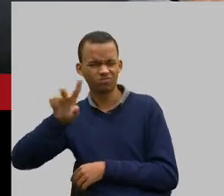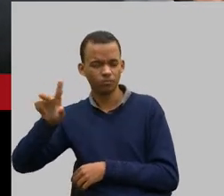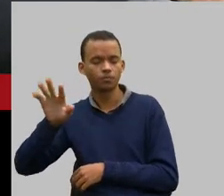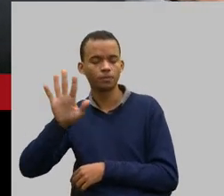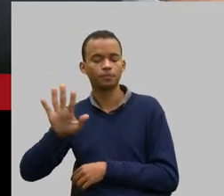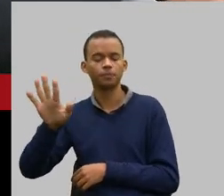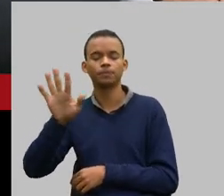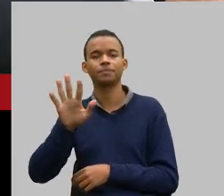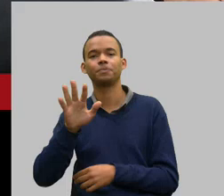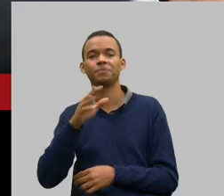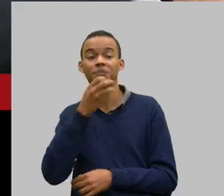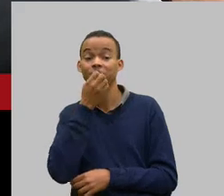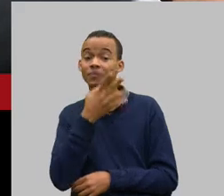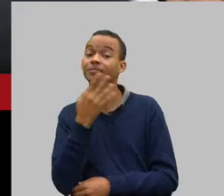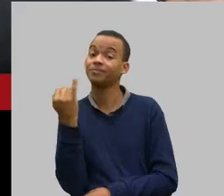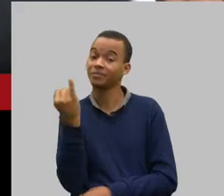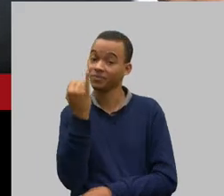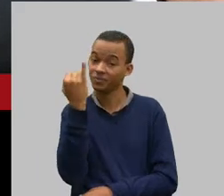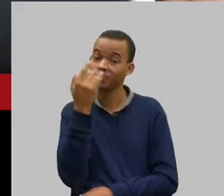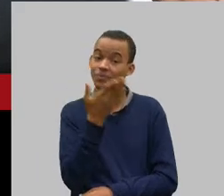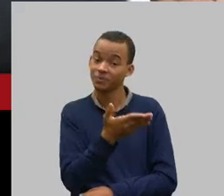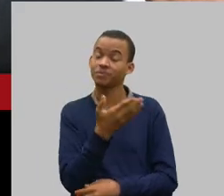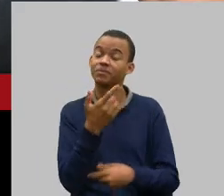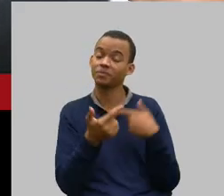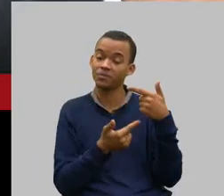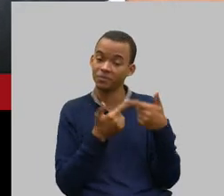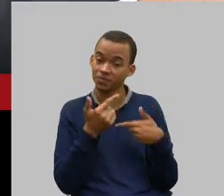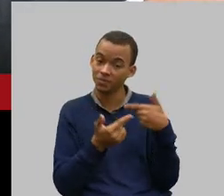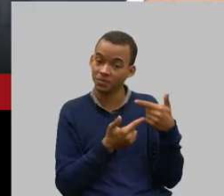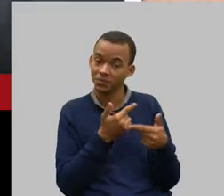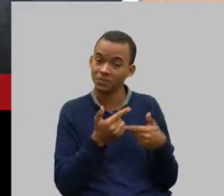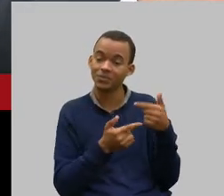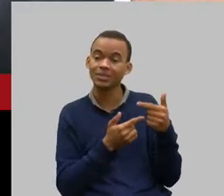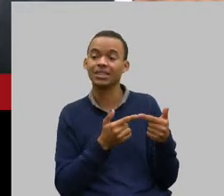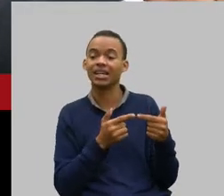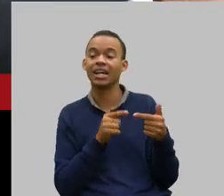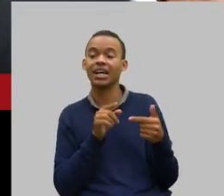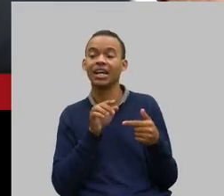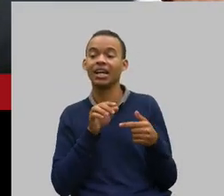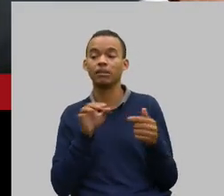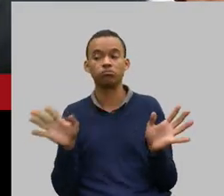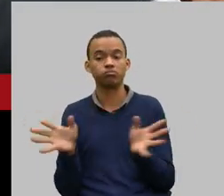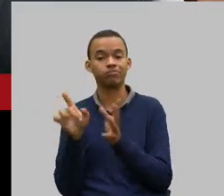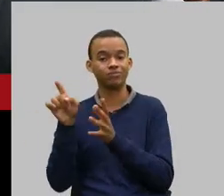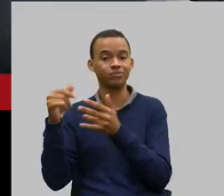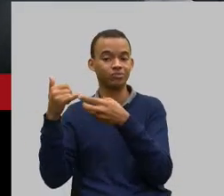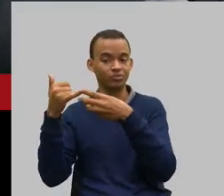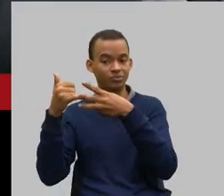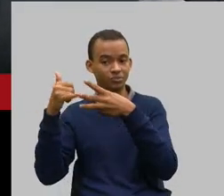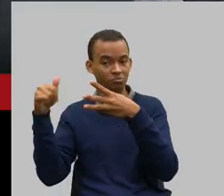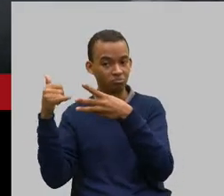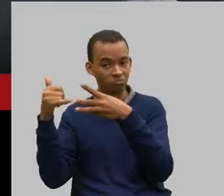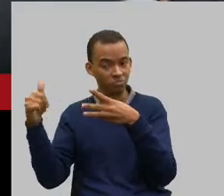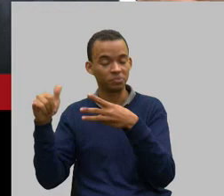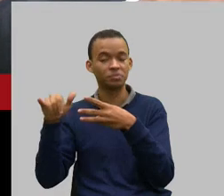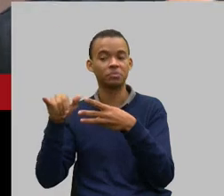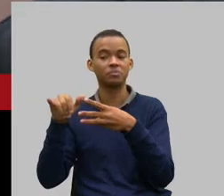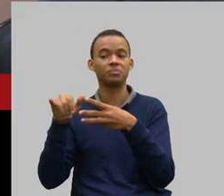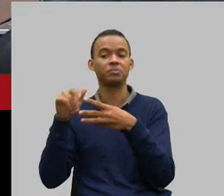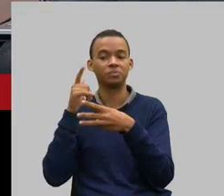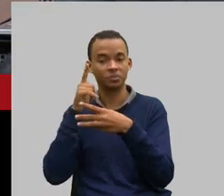que graças a senora tem feito um trabalho importante lá na iluminação pública daqu da linha da linha